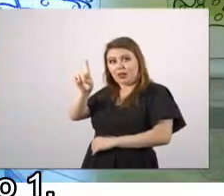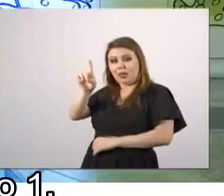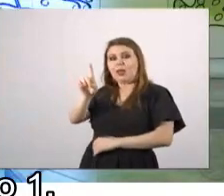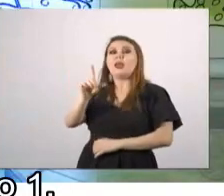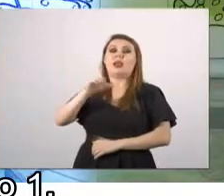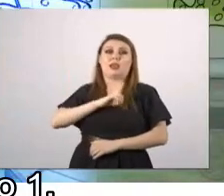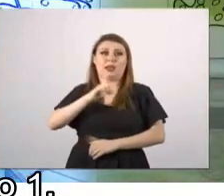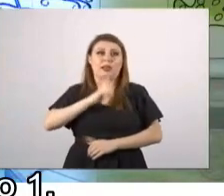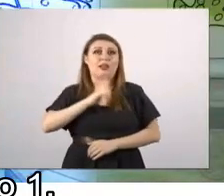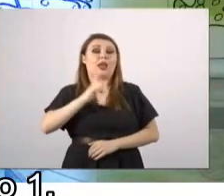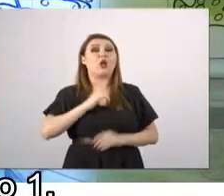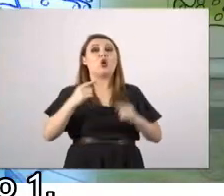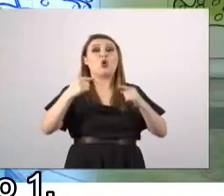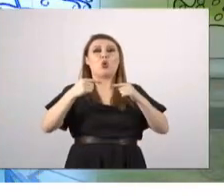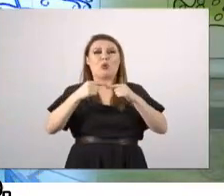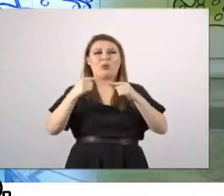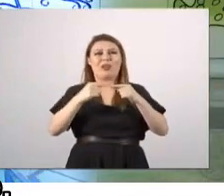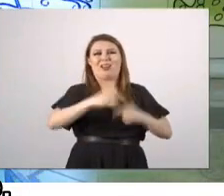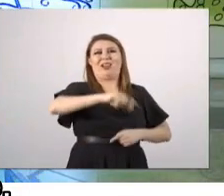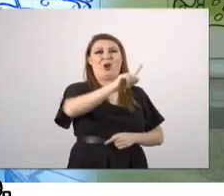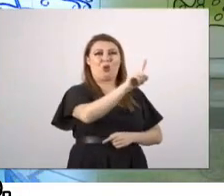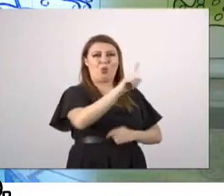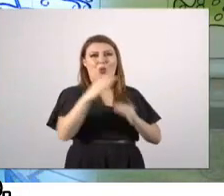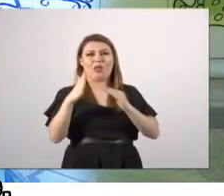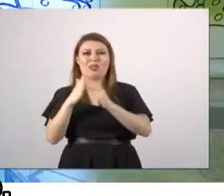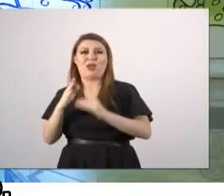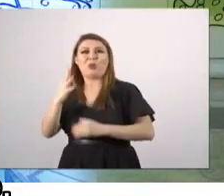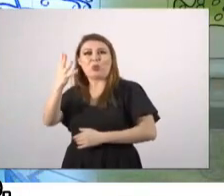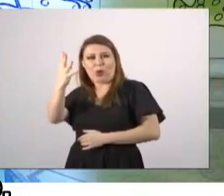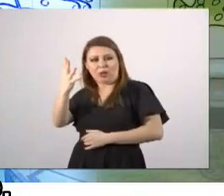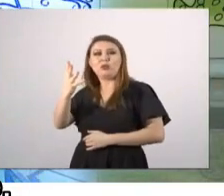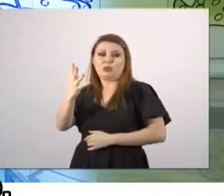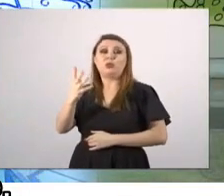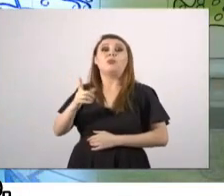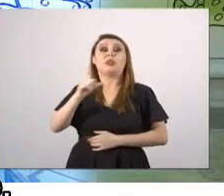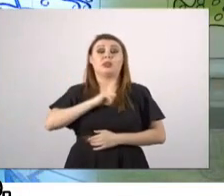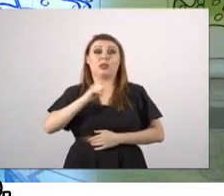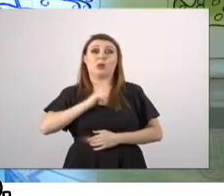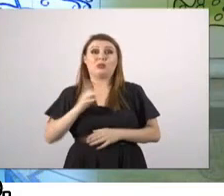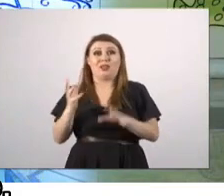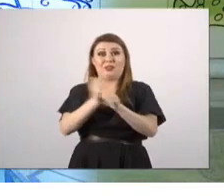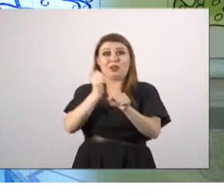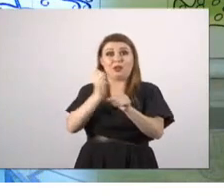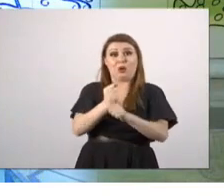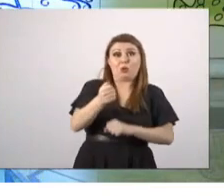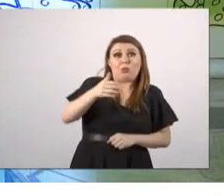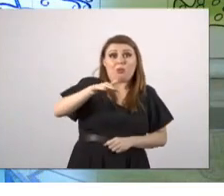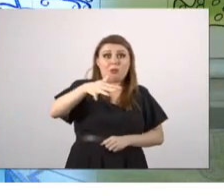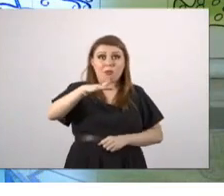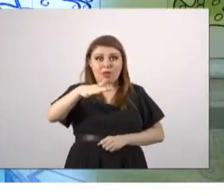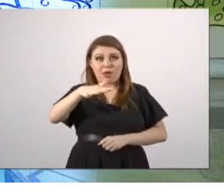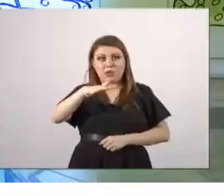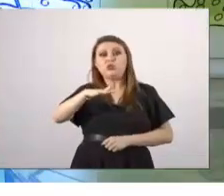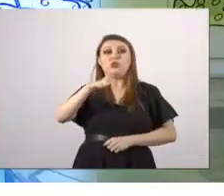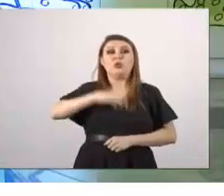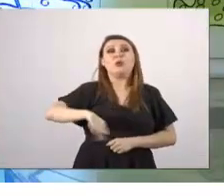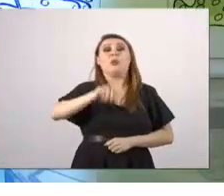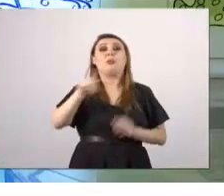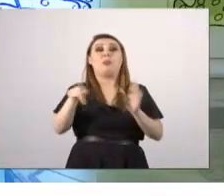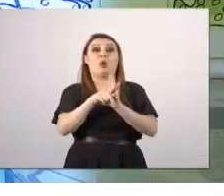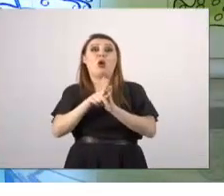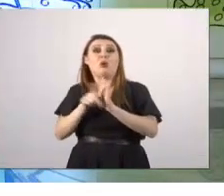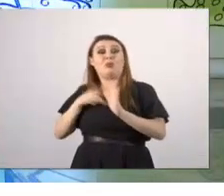equivalentes numéricos de 1 a 4 e que são computados para o cálculo médio geral, GPA, Grade